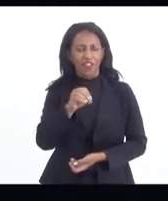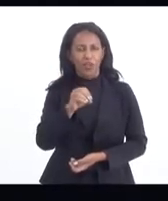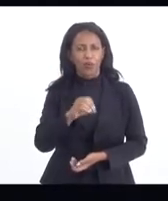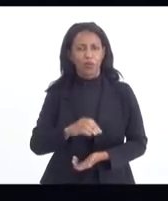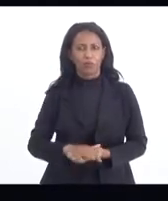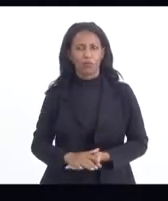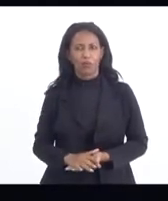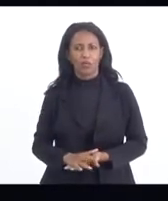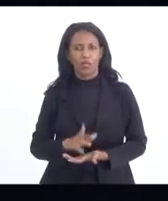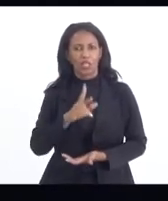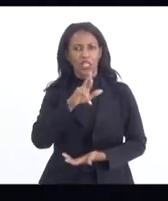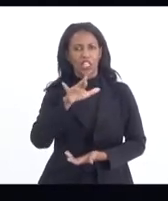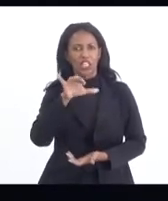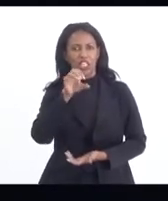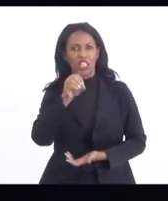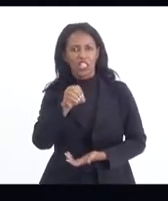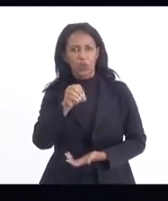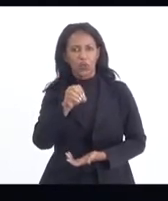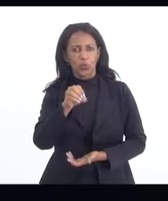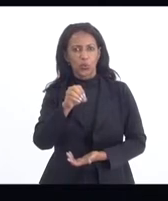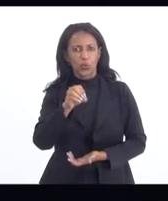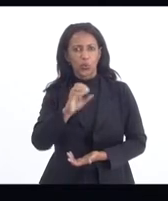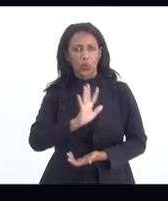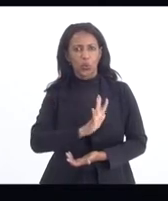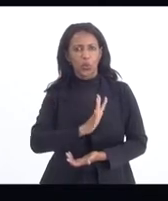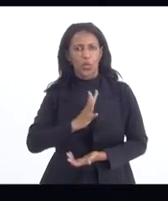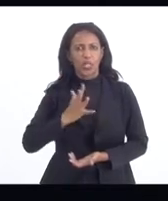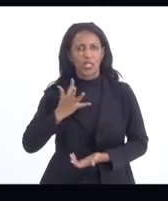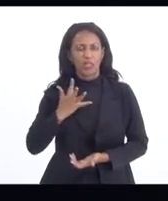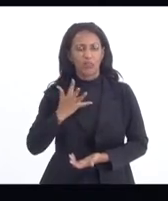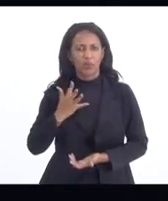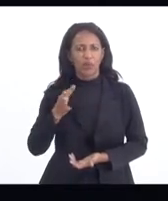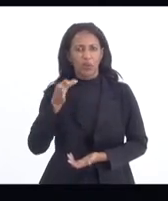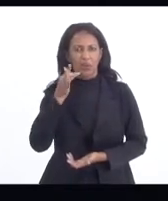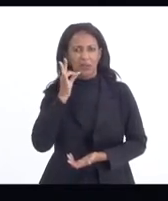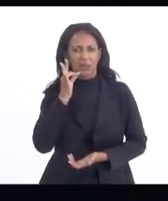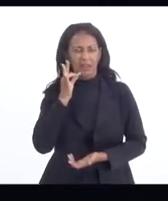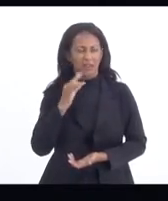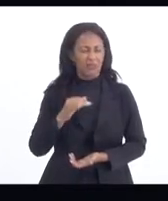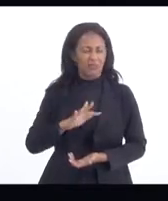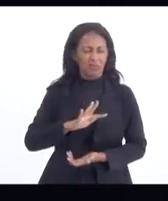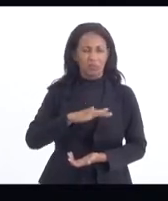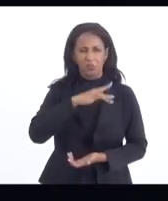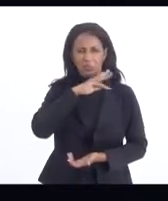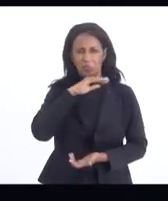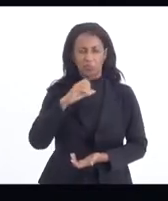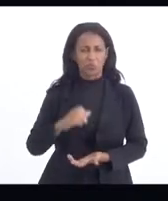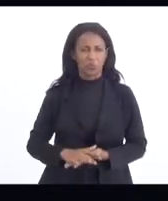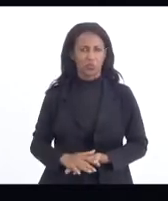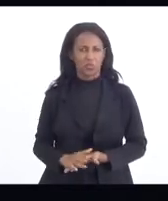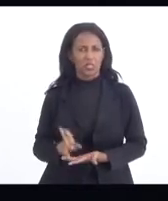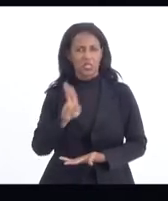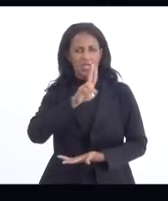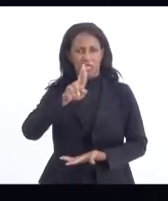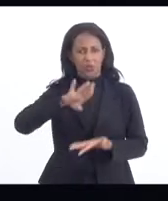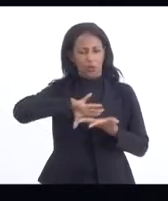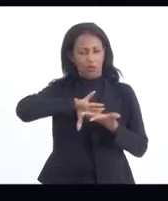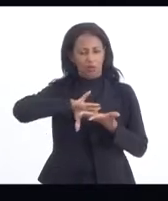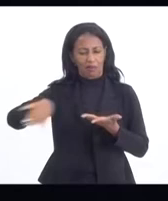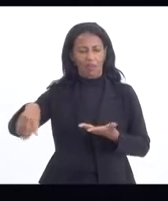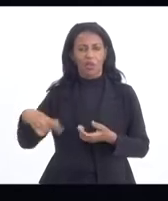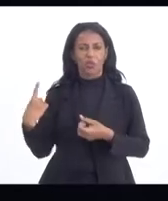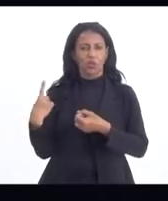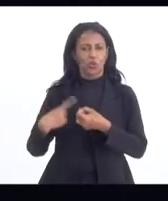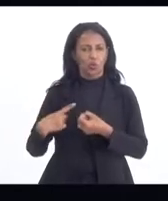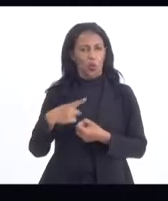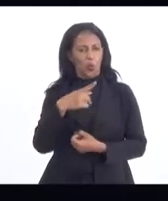Riado. Isso significava um café horrível. Era o café de mais baixa qualidade. Essa nomenclatura acabou. Os municípios